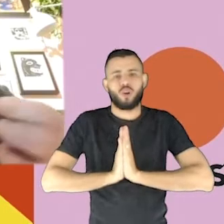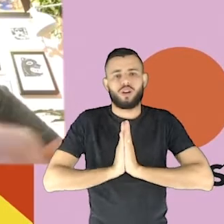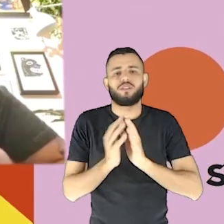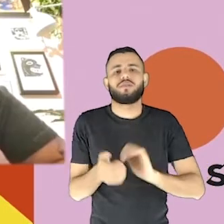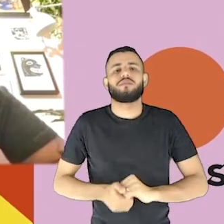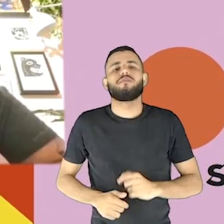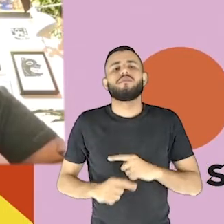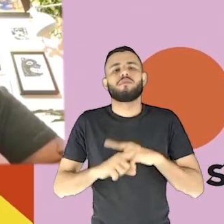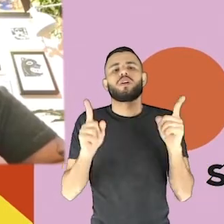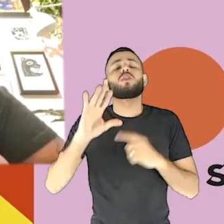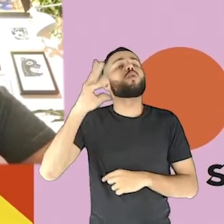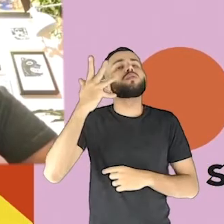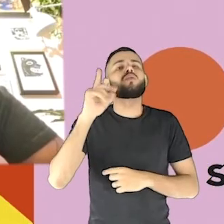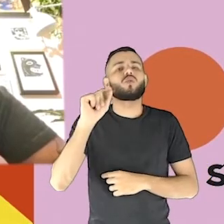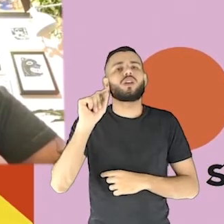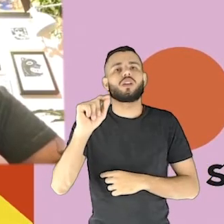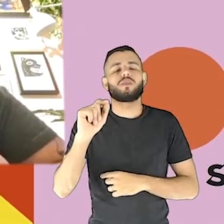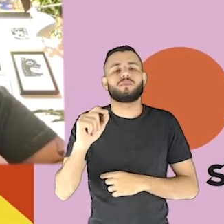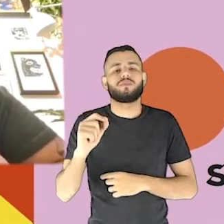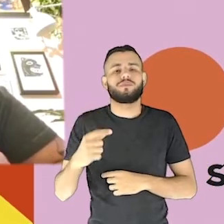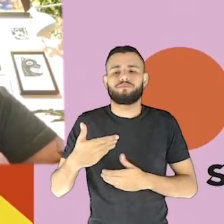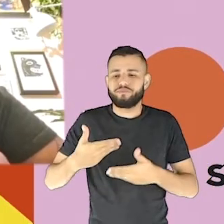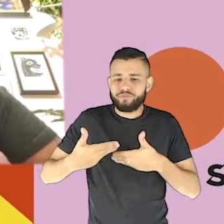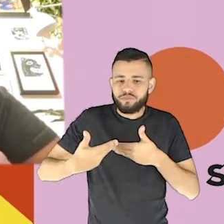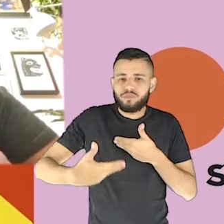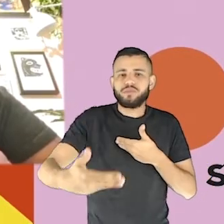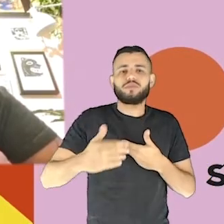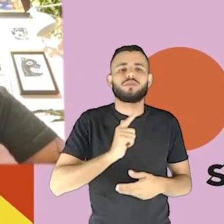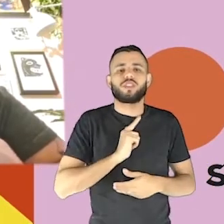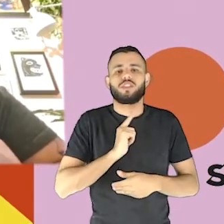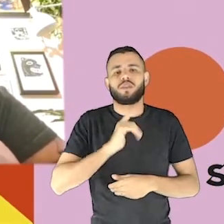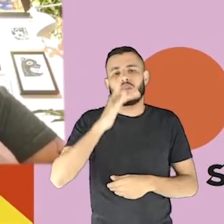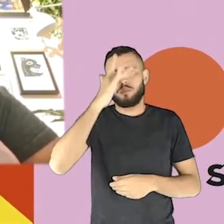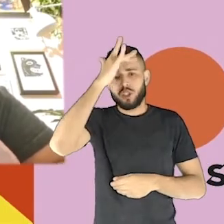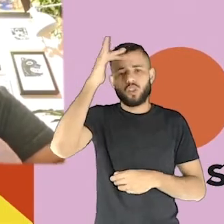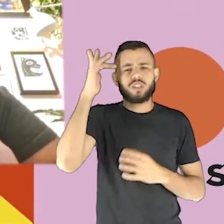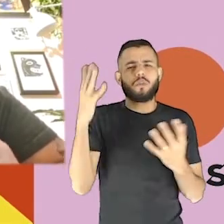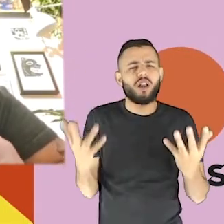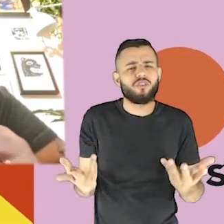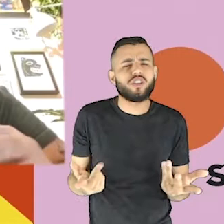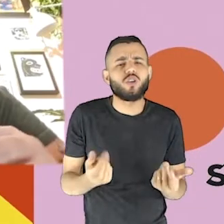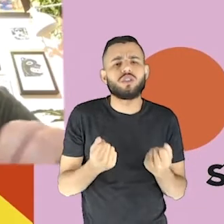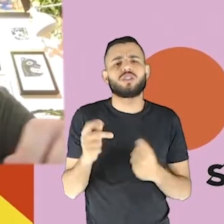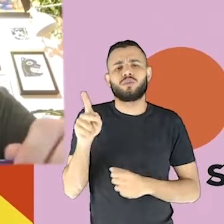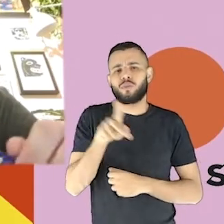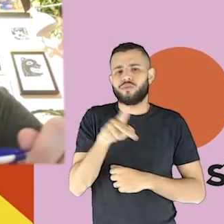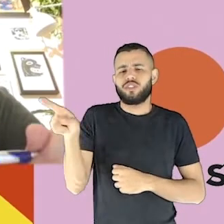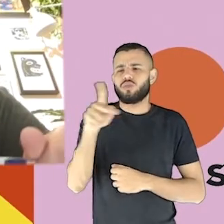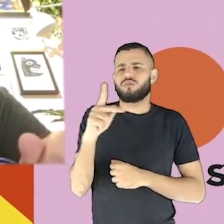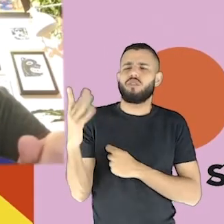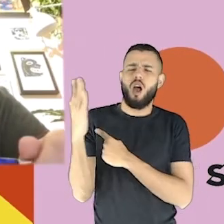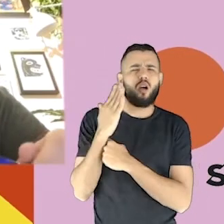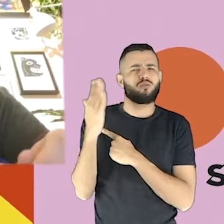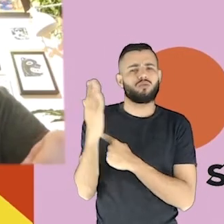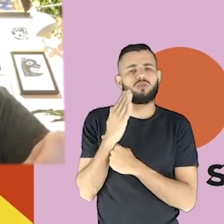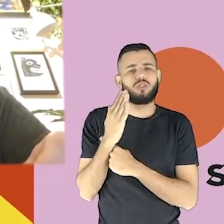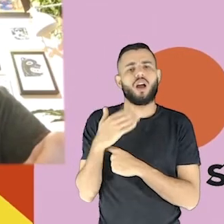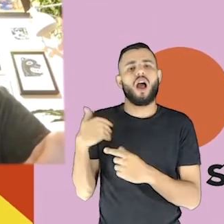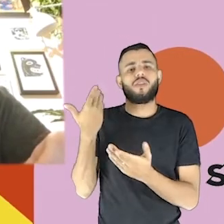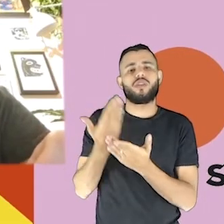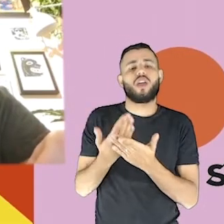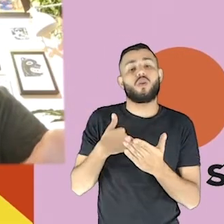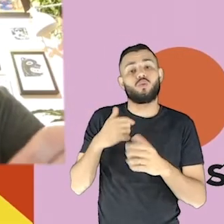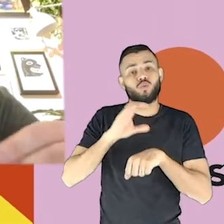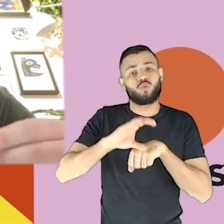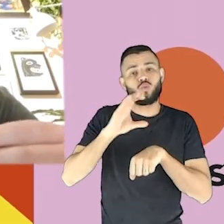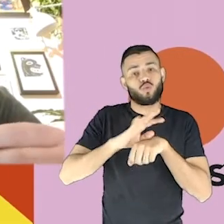Mas o que aconteceu foi que no meio desse caminho eu tive pessoas maravilhosas que me conduziram, as professoras e professores, até